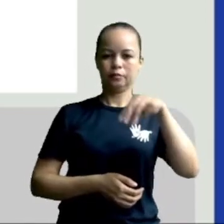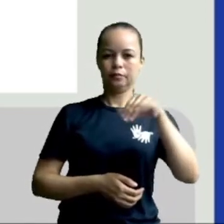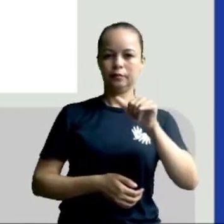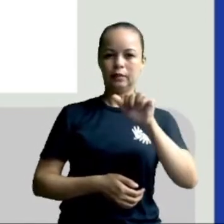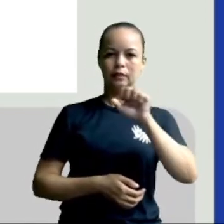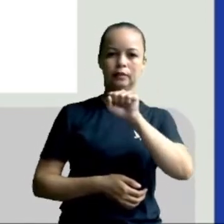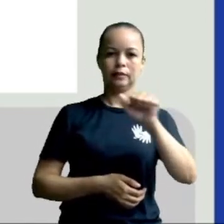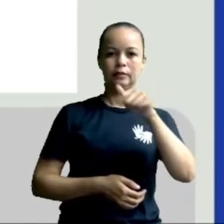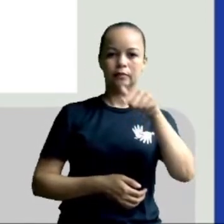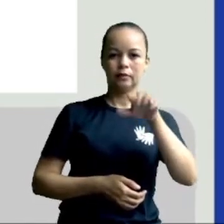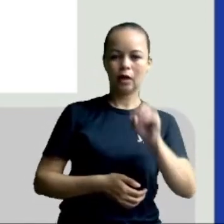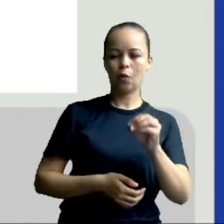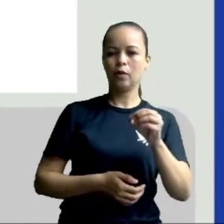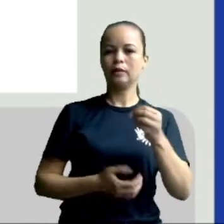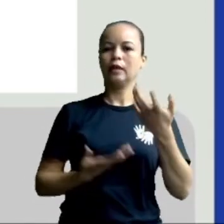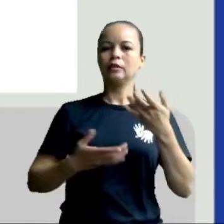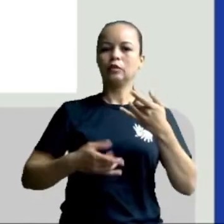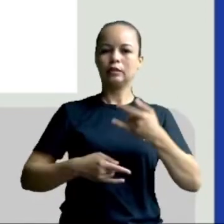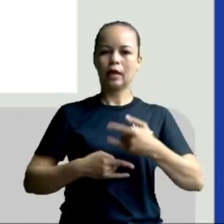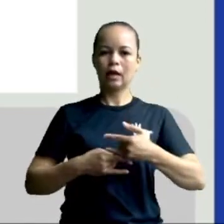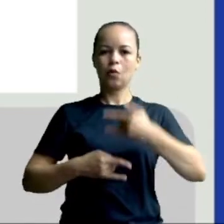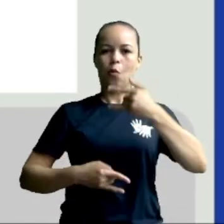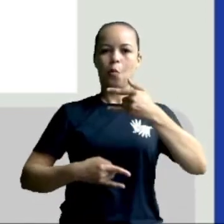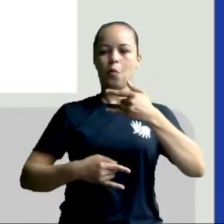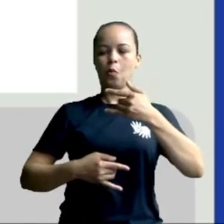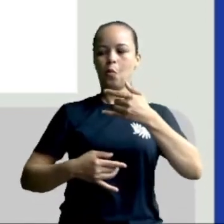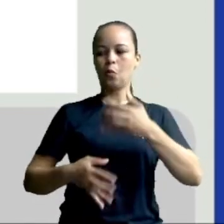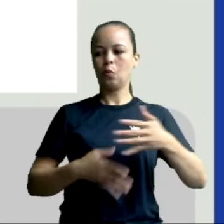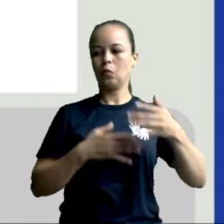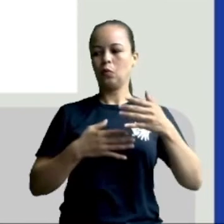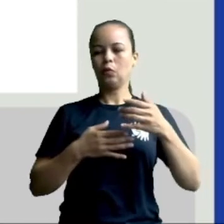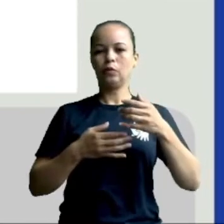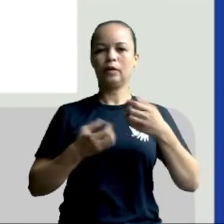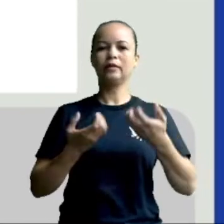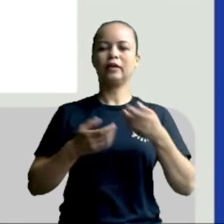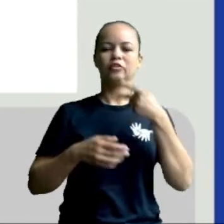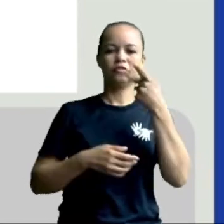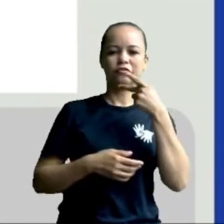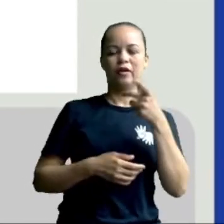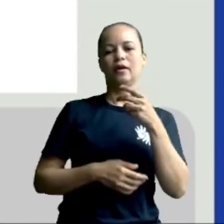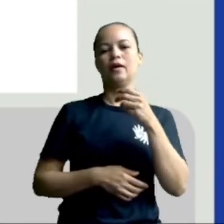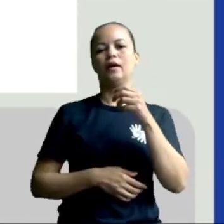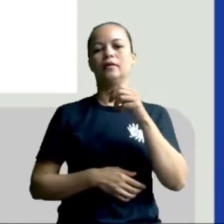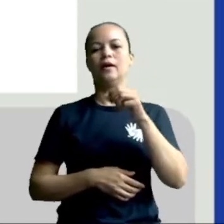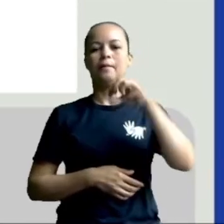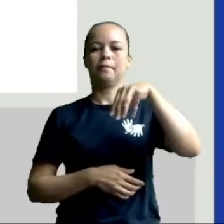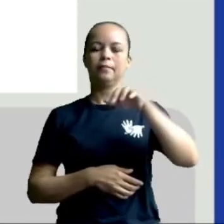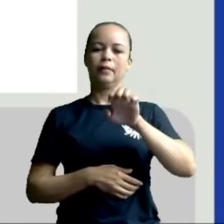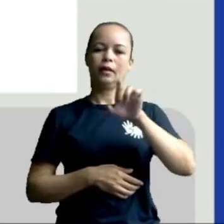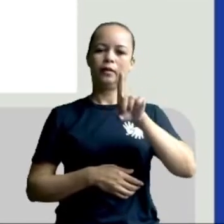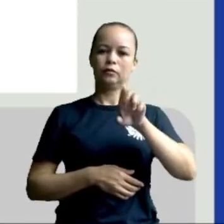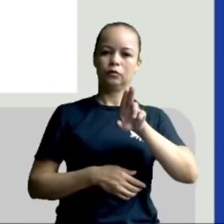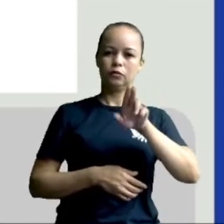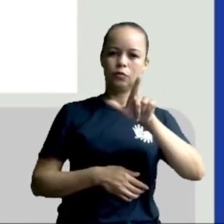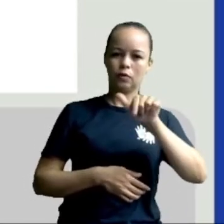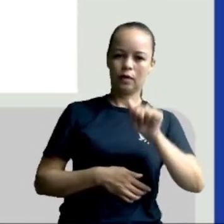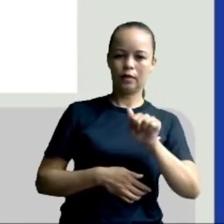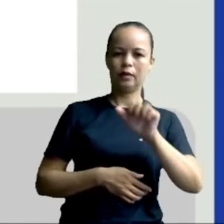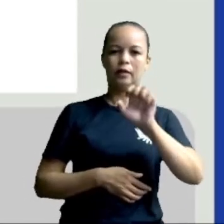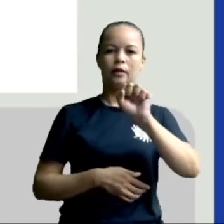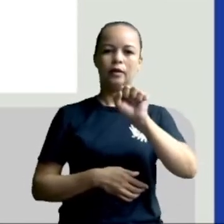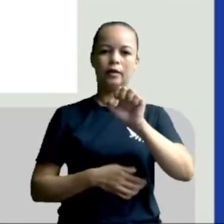traduzido até a coluna e posterior, que a gente chama a medula espinal, e aí no terceiro